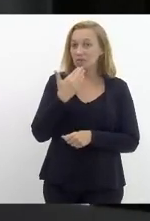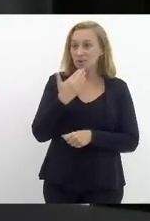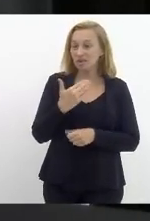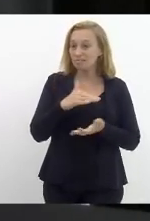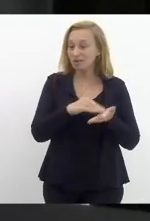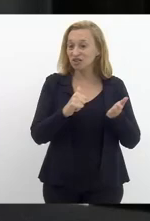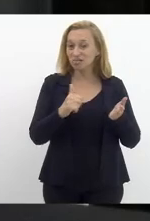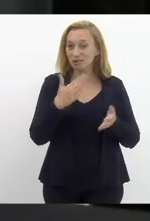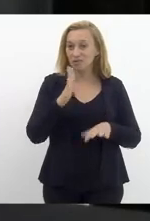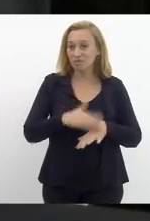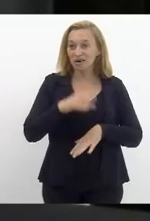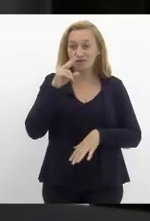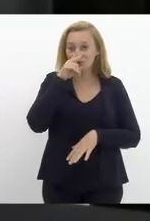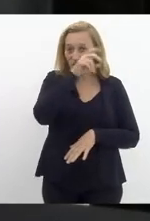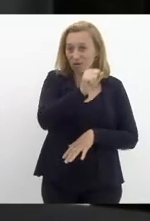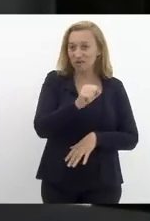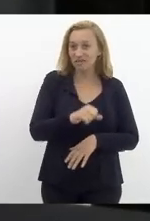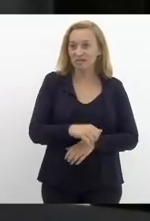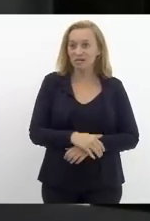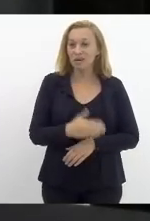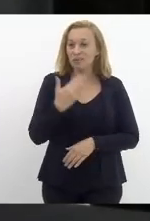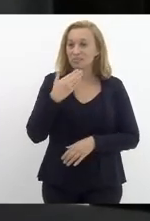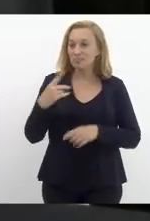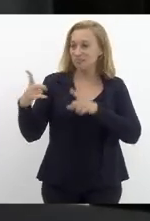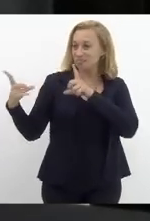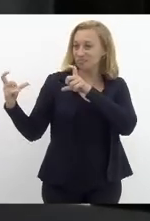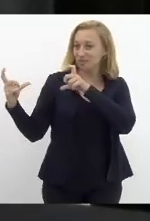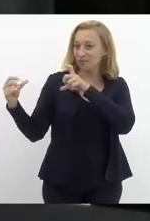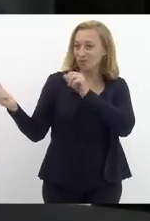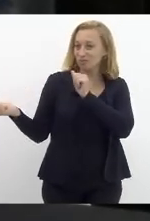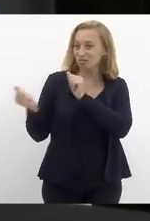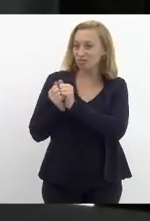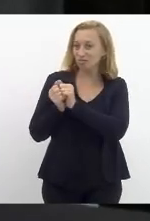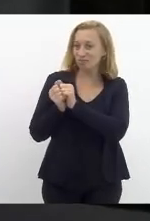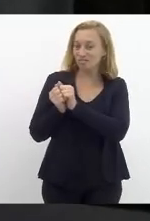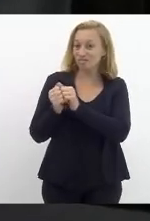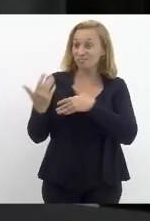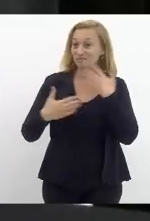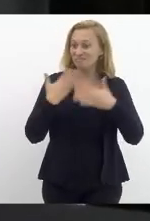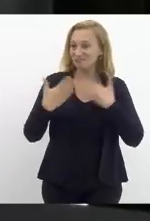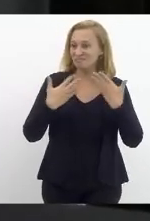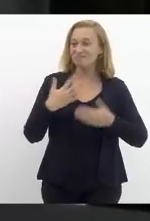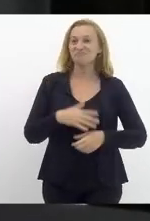mais forte do que eu, pedi para tirar uma foto com ele que me deu tantas alegrias.